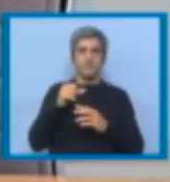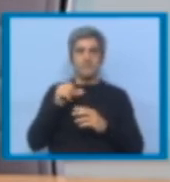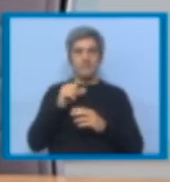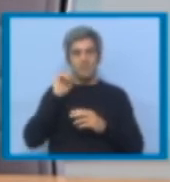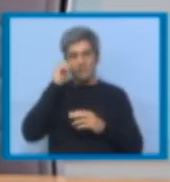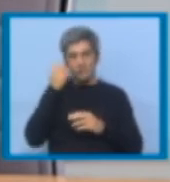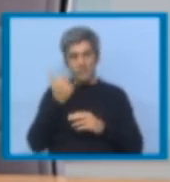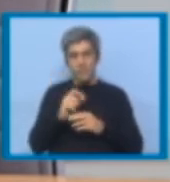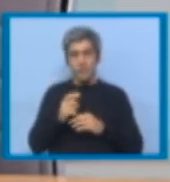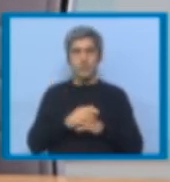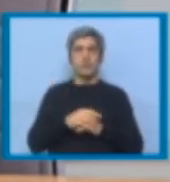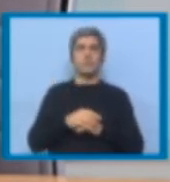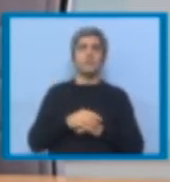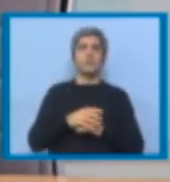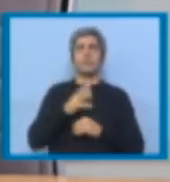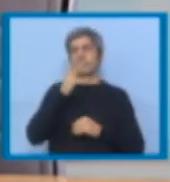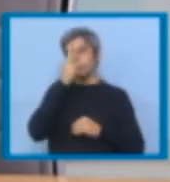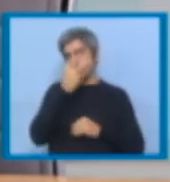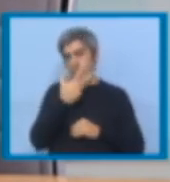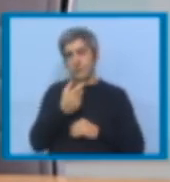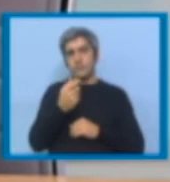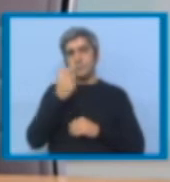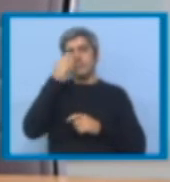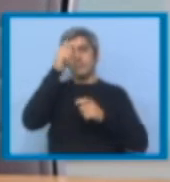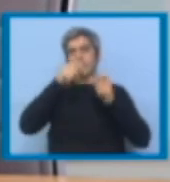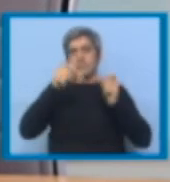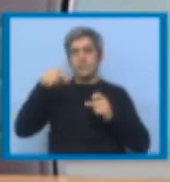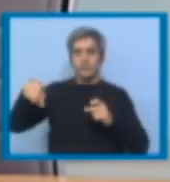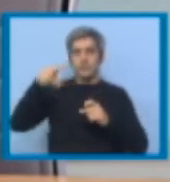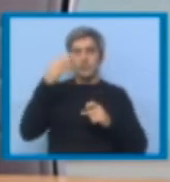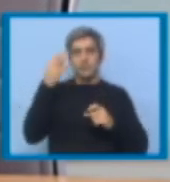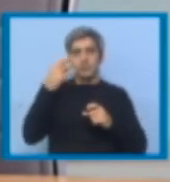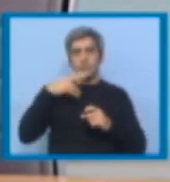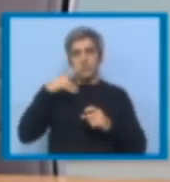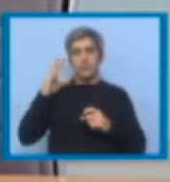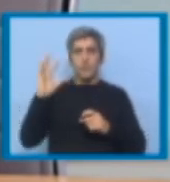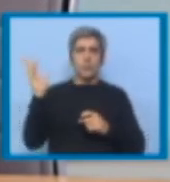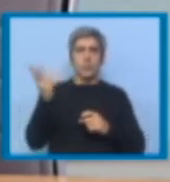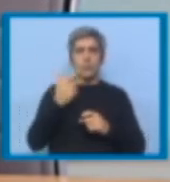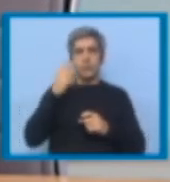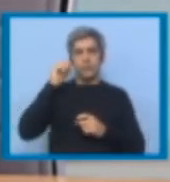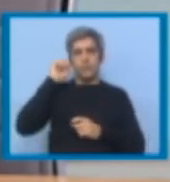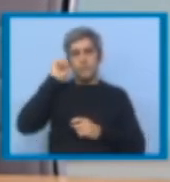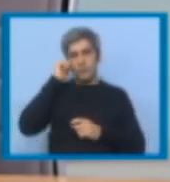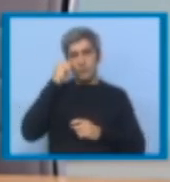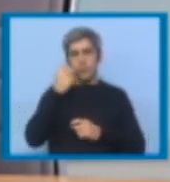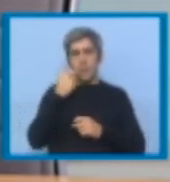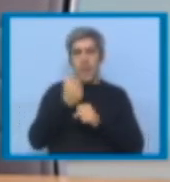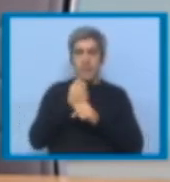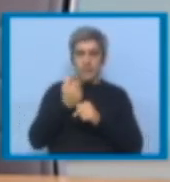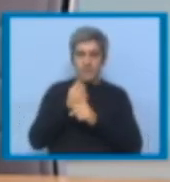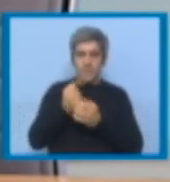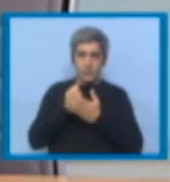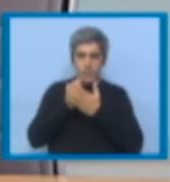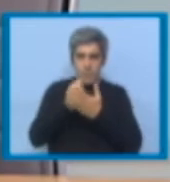péssimo. E é lamentável que, tendo os portugueses sido tão ativos